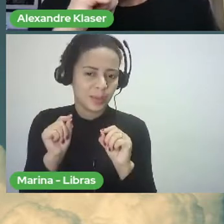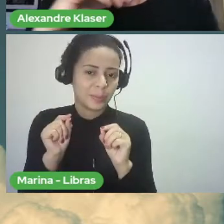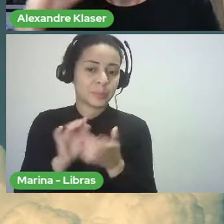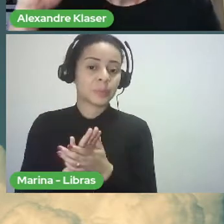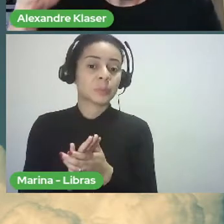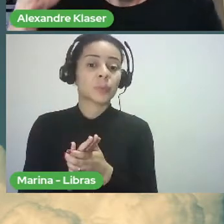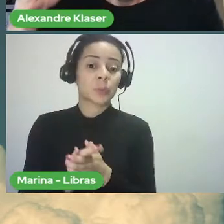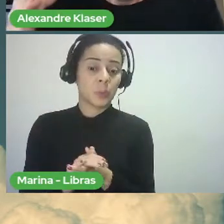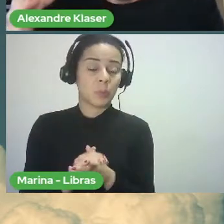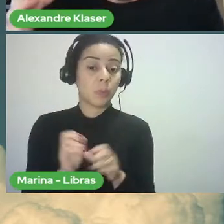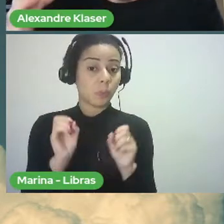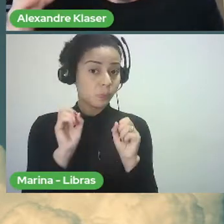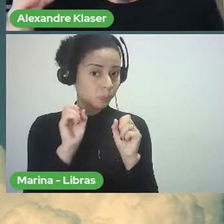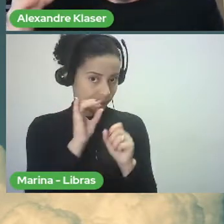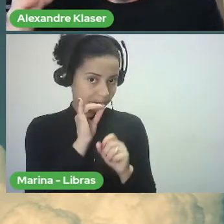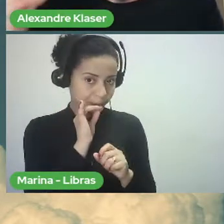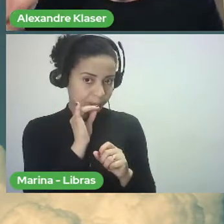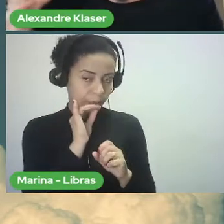questão: